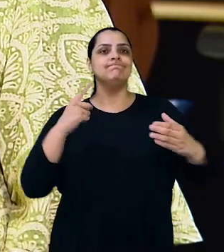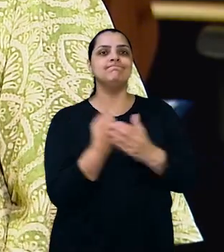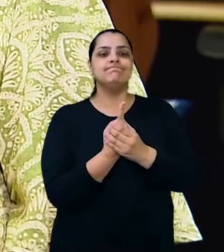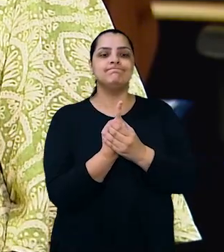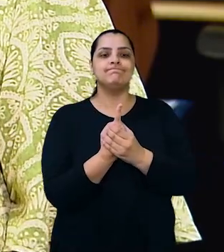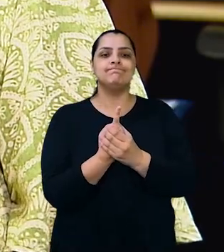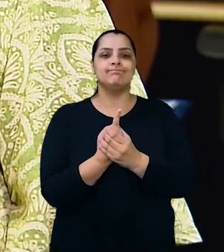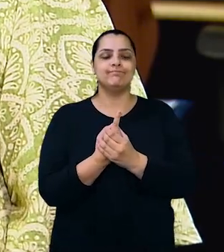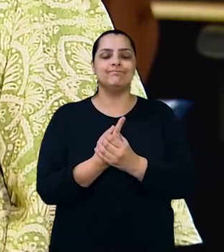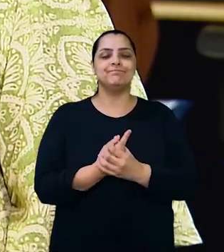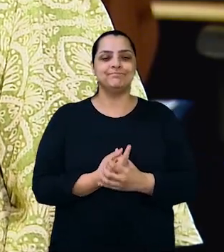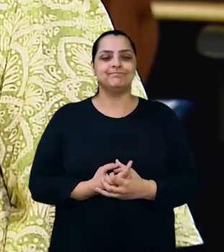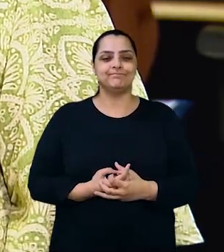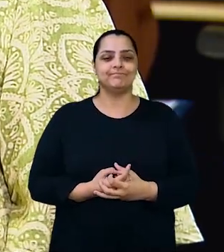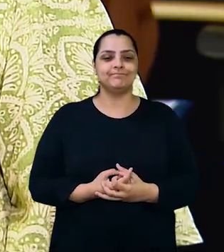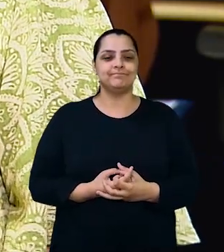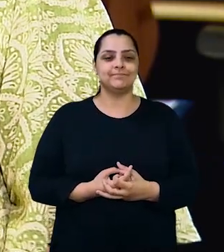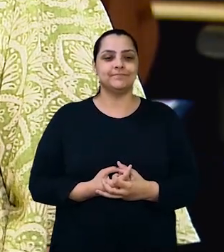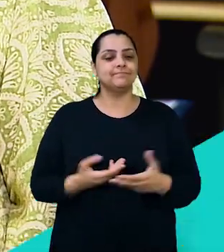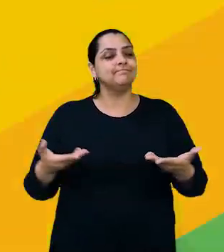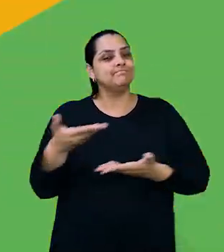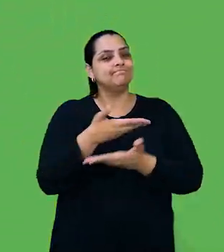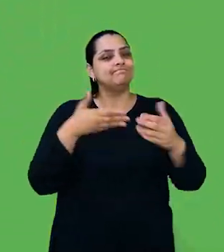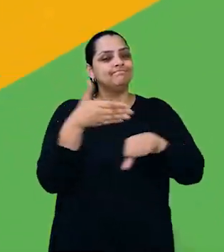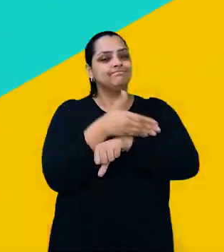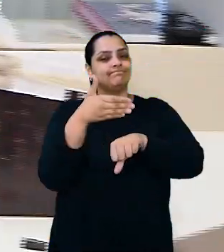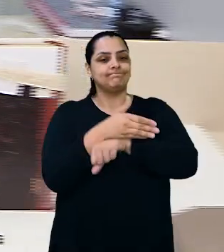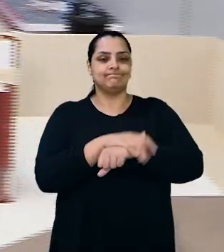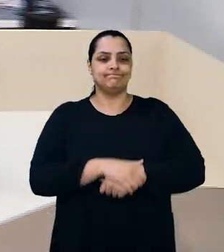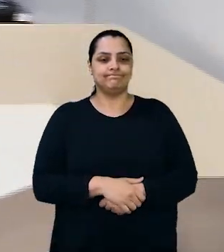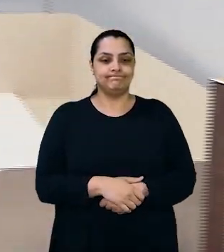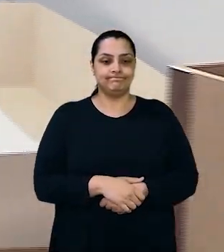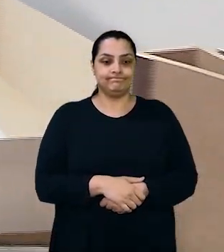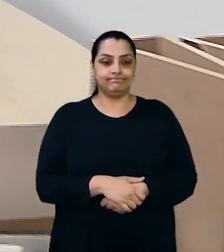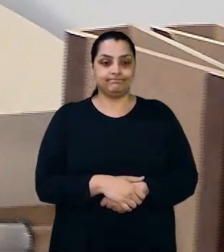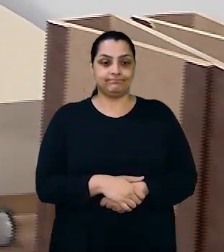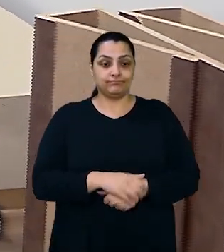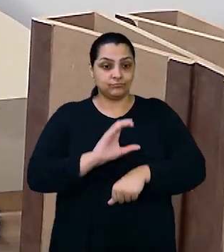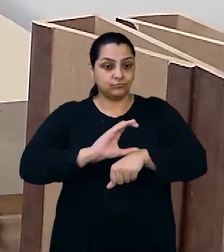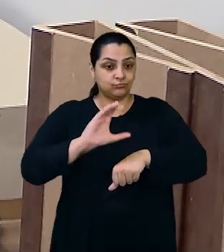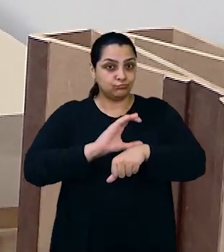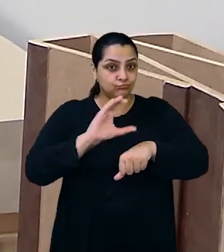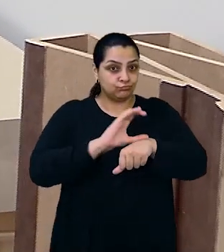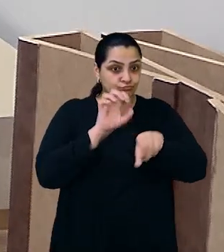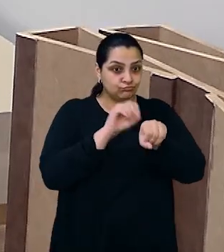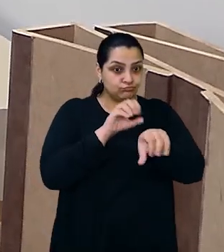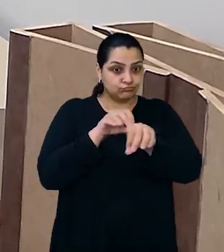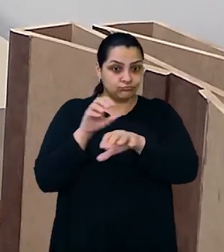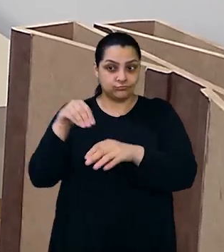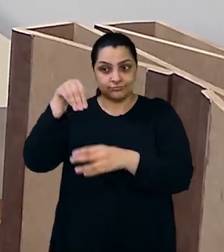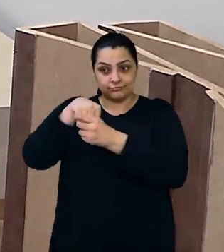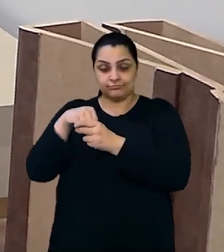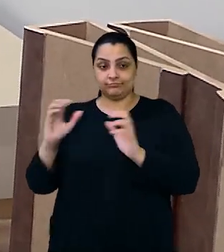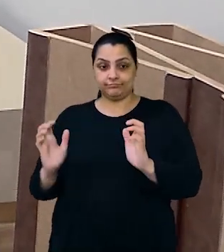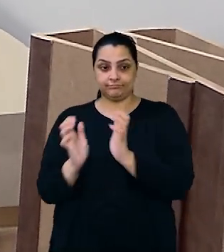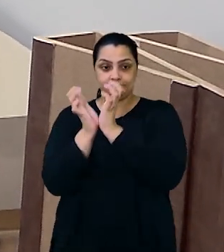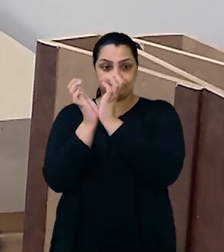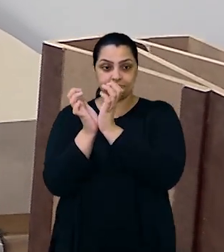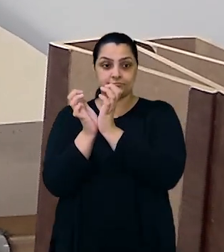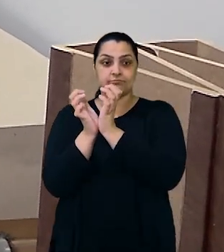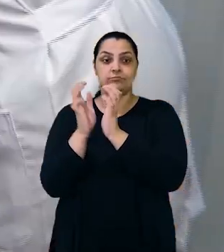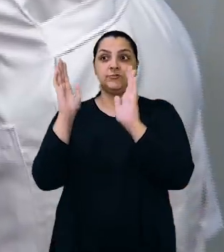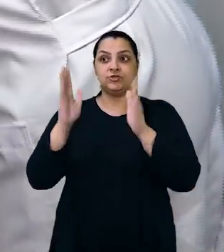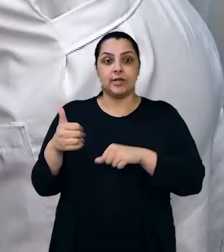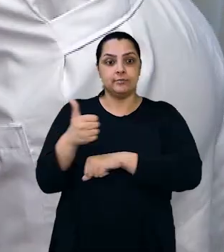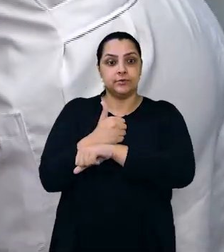pertencimento, né, e de participação. A capacitação ela é feita toda na PAI. Eles saem de lá